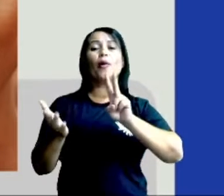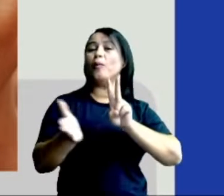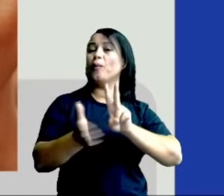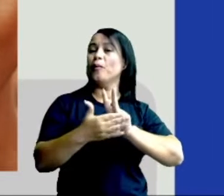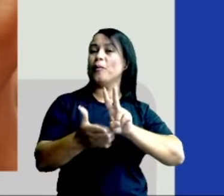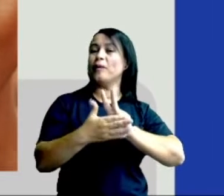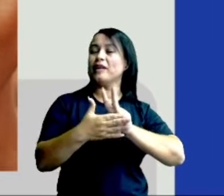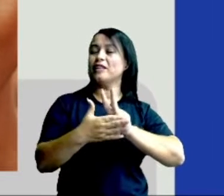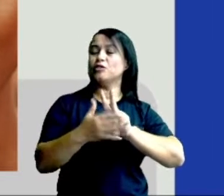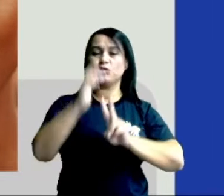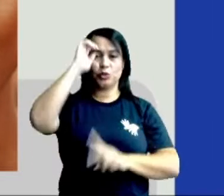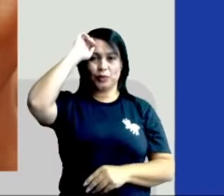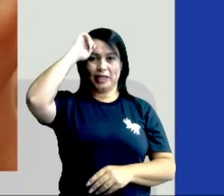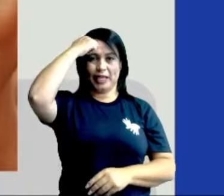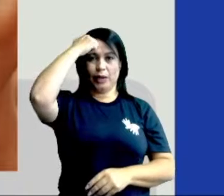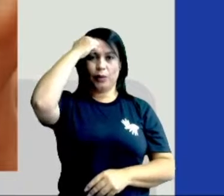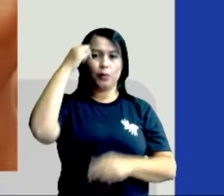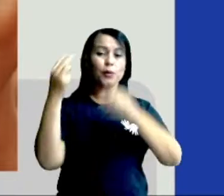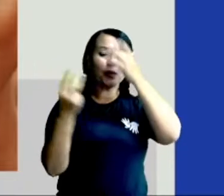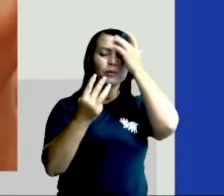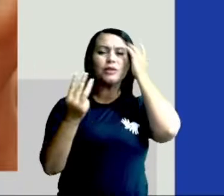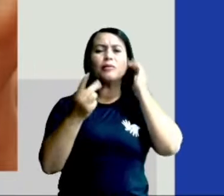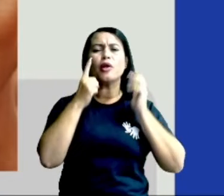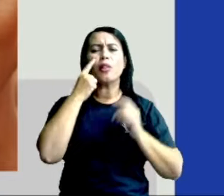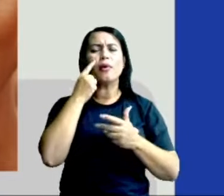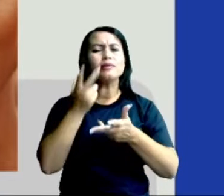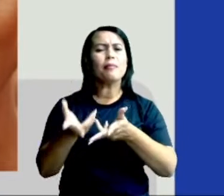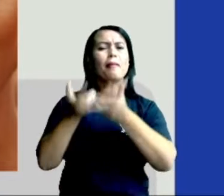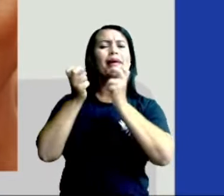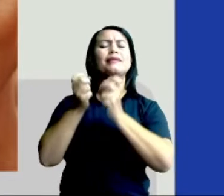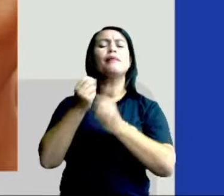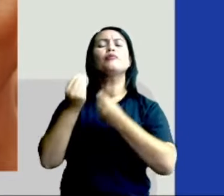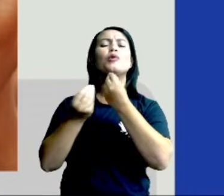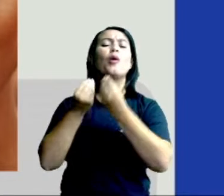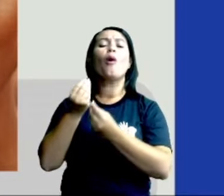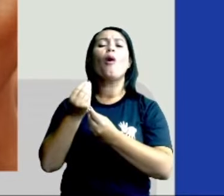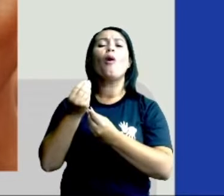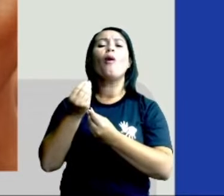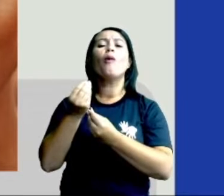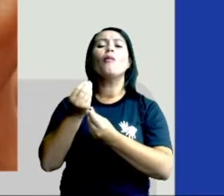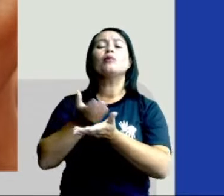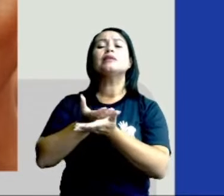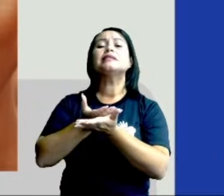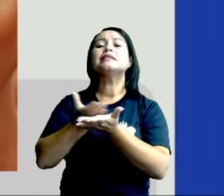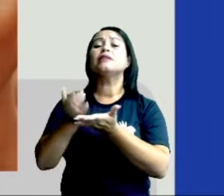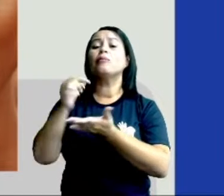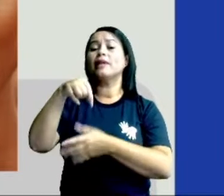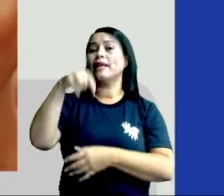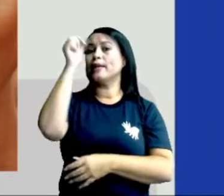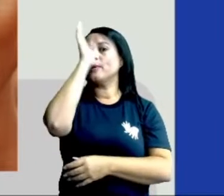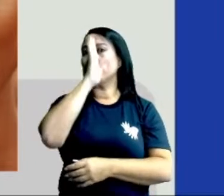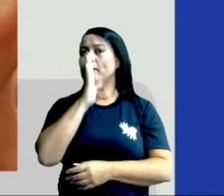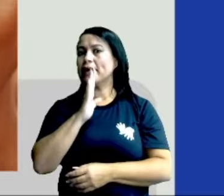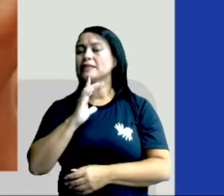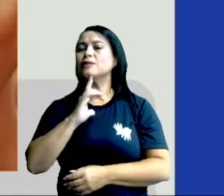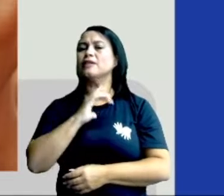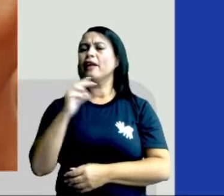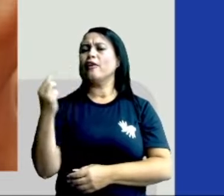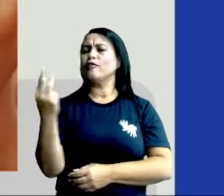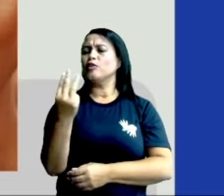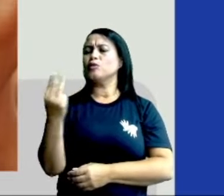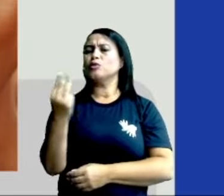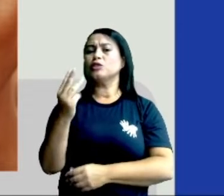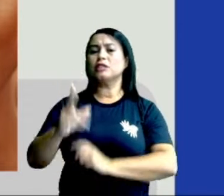índio e o negro, para a gente identificar que inicialmente no Brasil foram esses